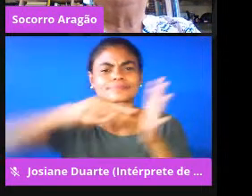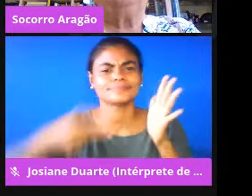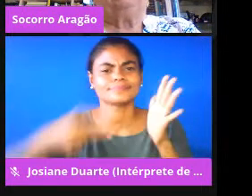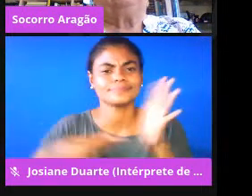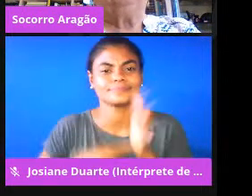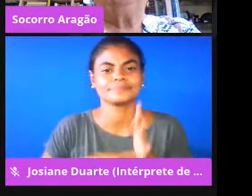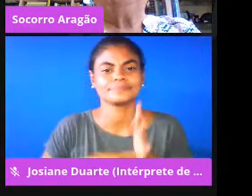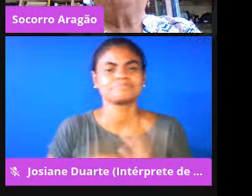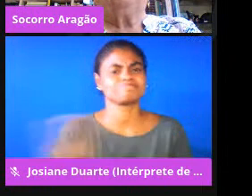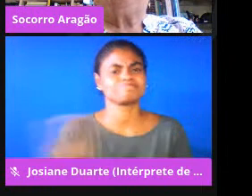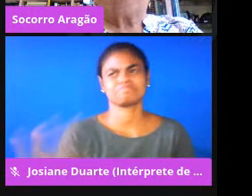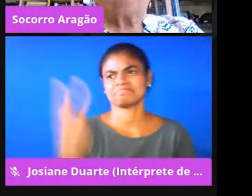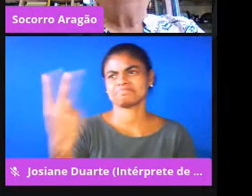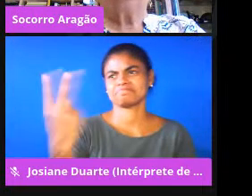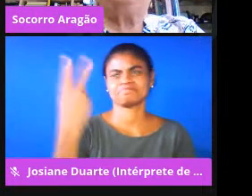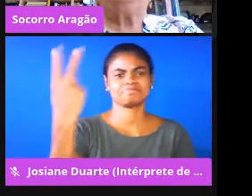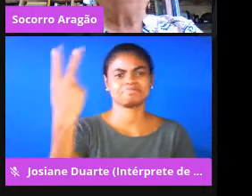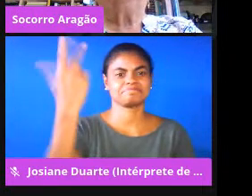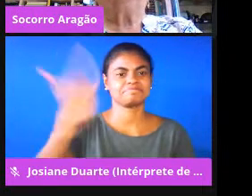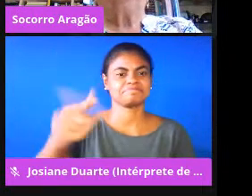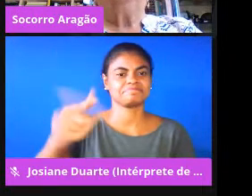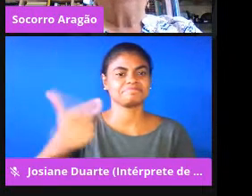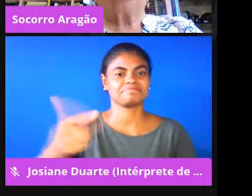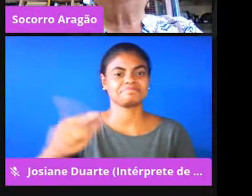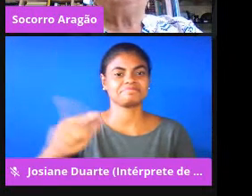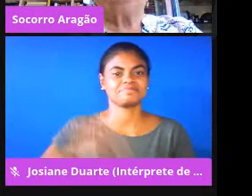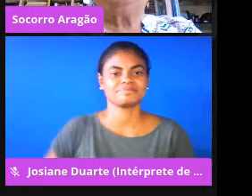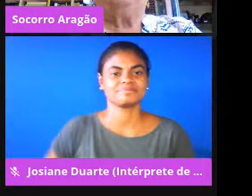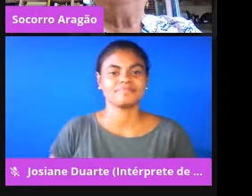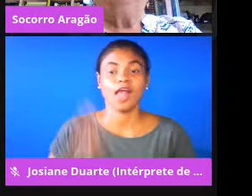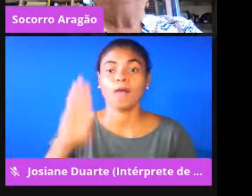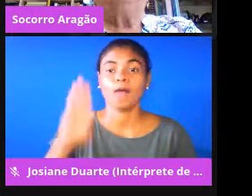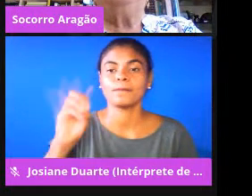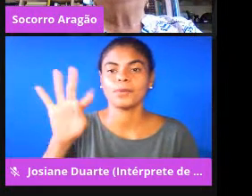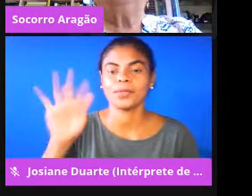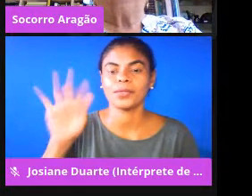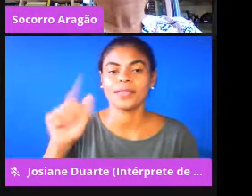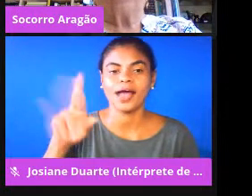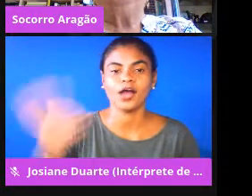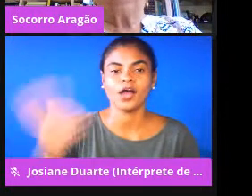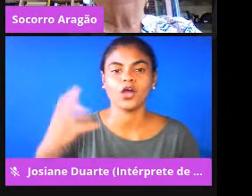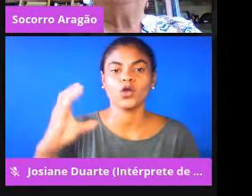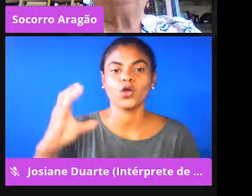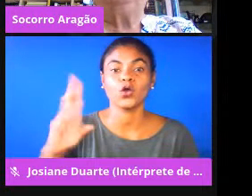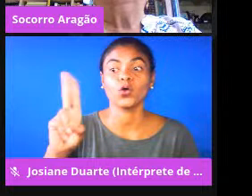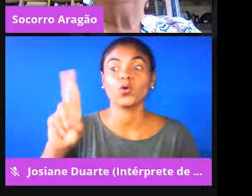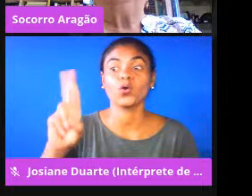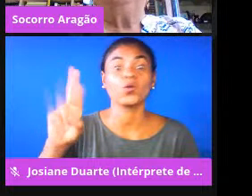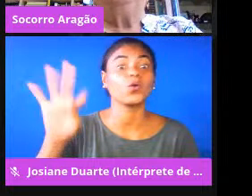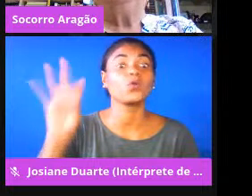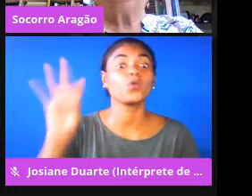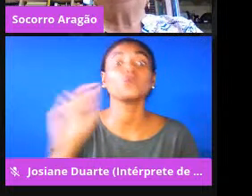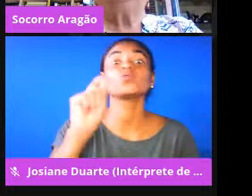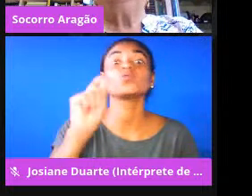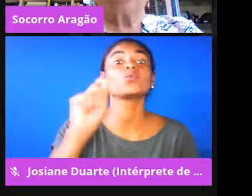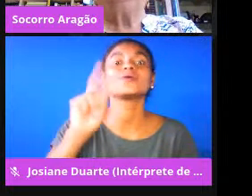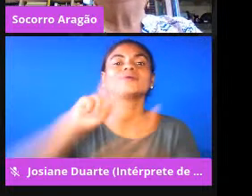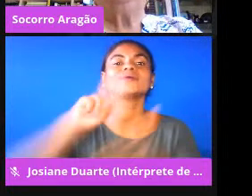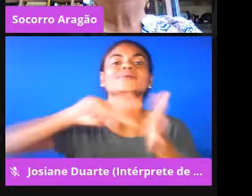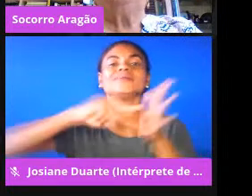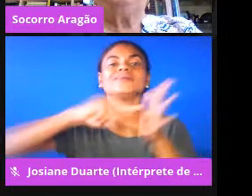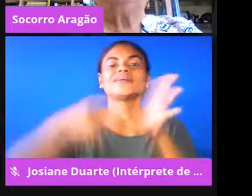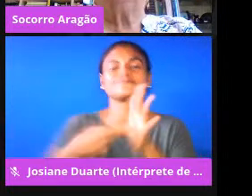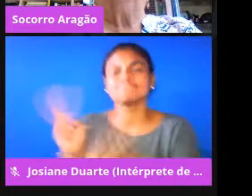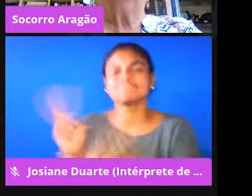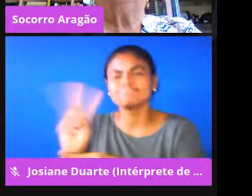em dicionários regionais. Botar curto, fiscalizar. Mamãe, a senhora bota bem curto naquele louro. Expressão semelhante